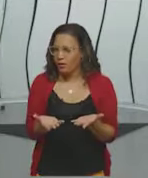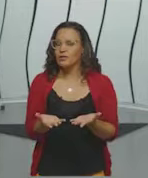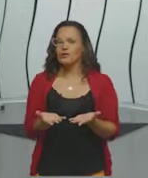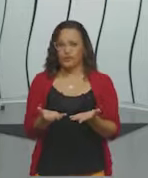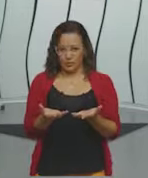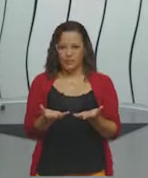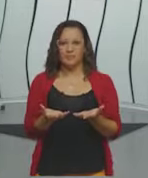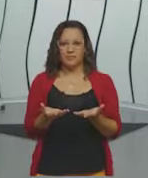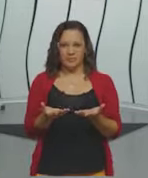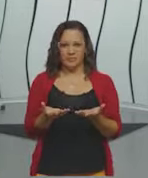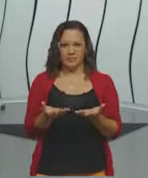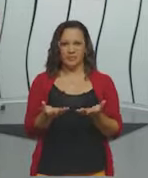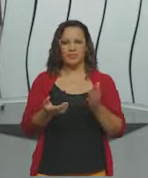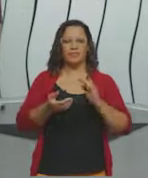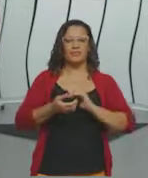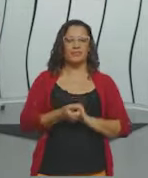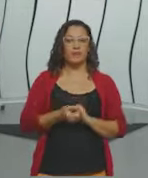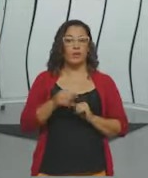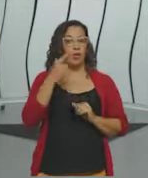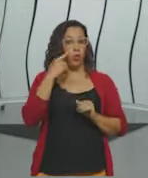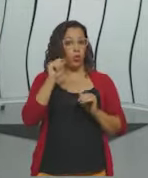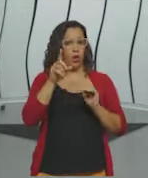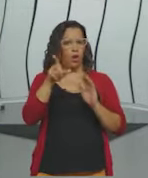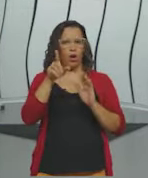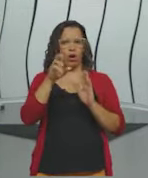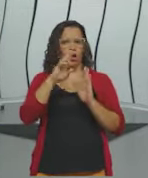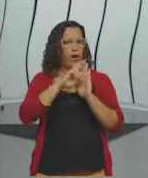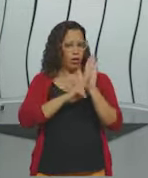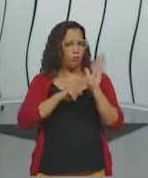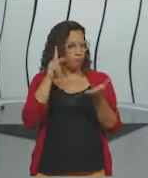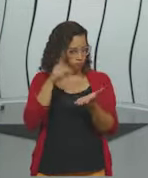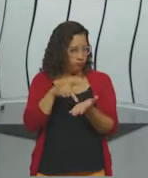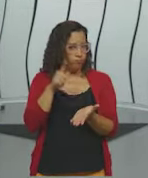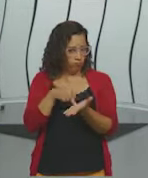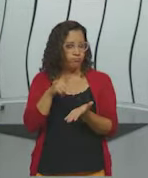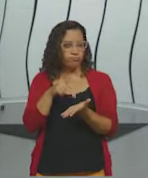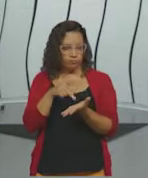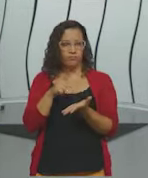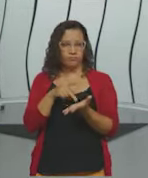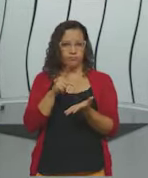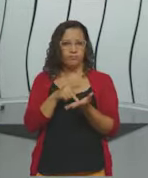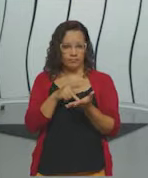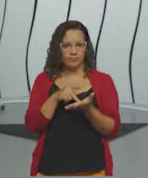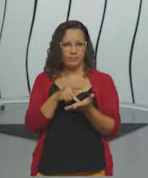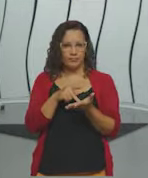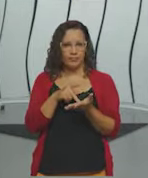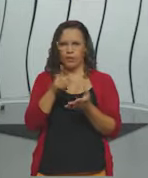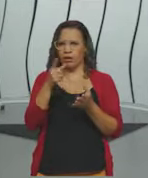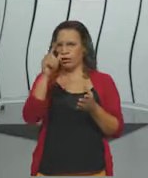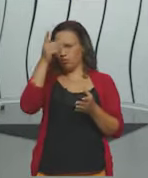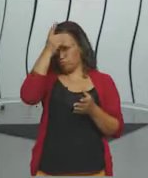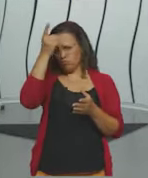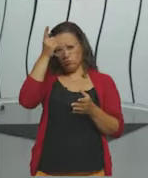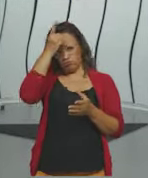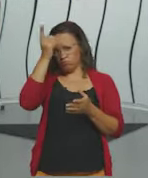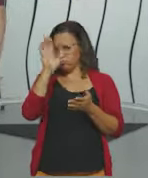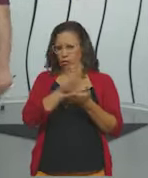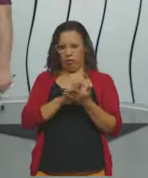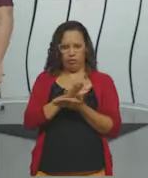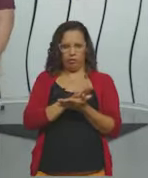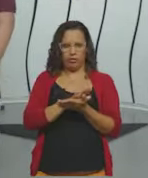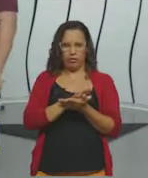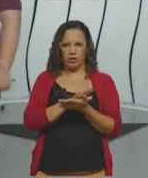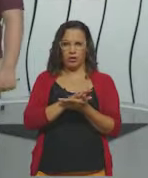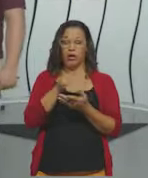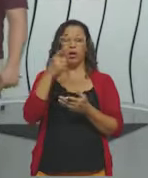temos esta é uma redação real, é uma redação verdadeira, tá? Não é nada inventado. E você consegue